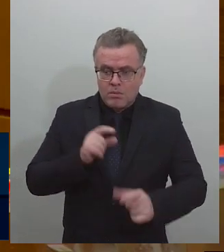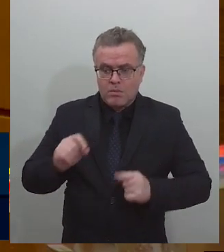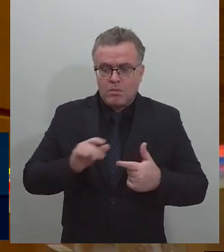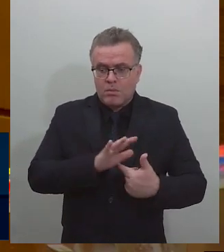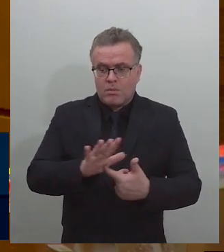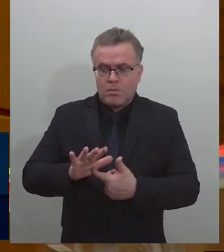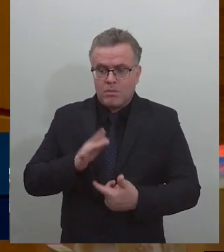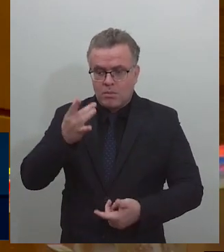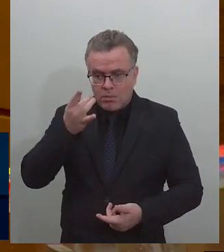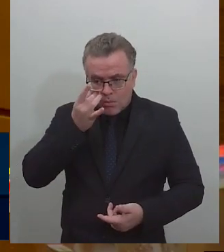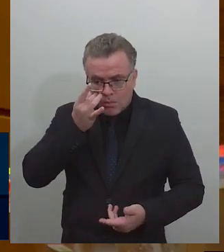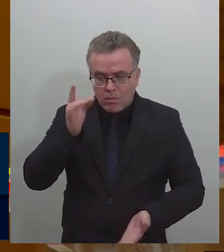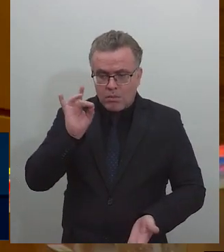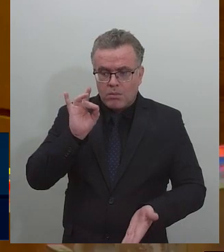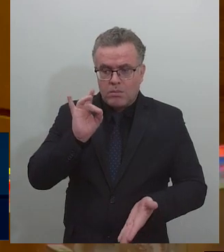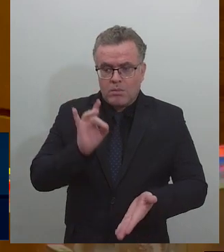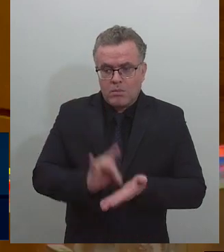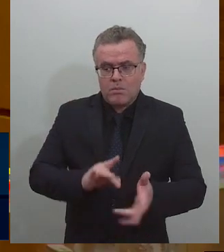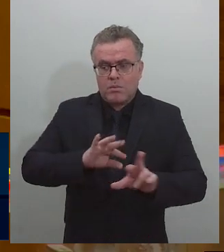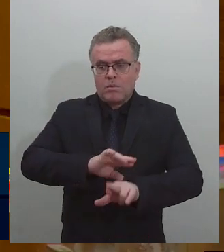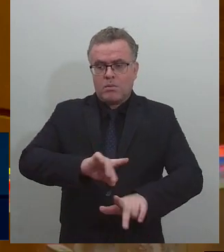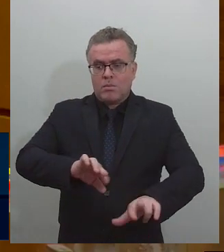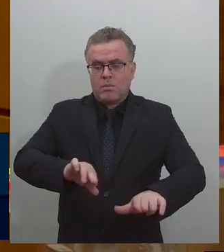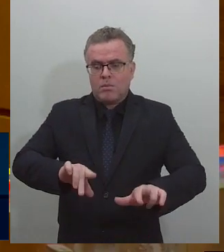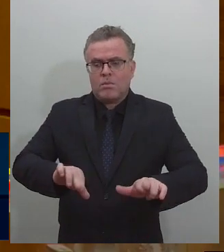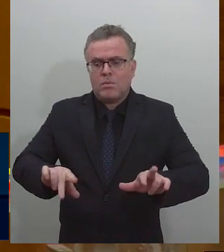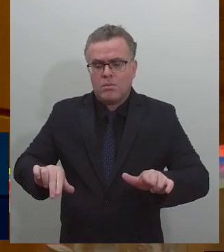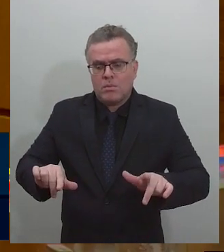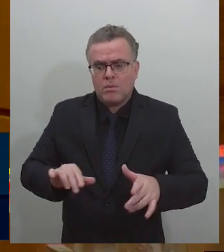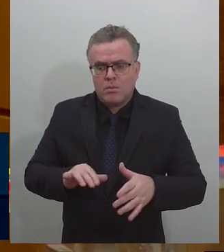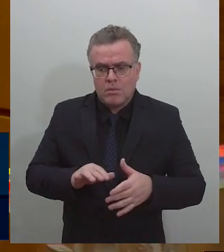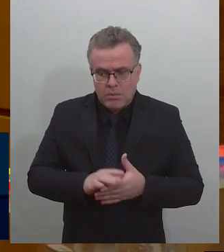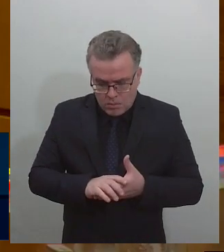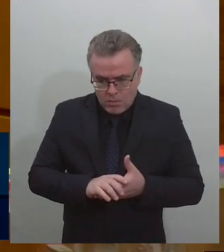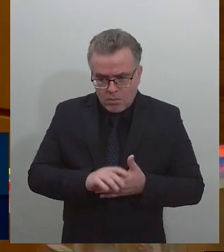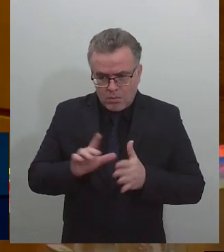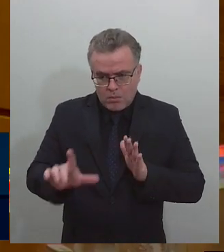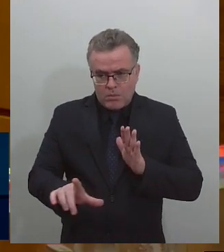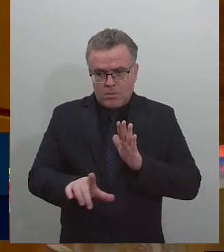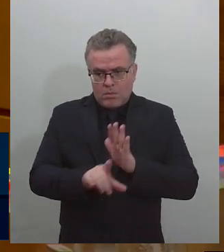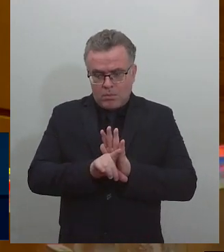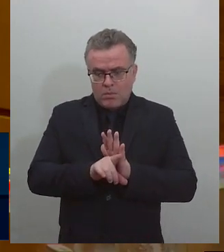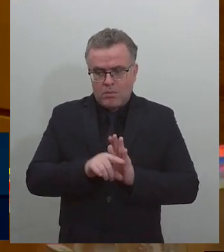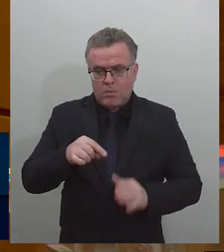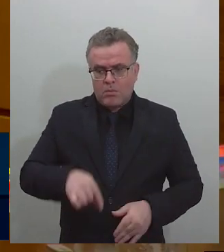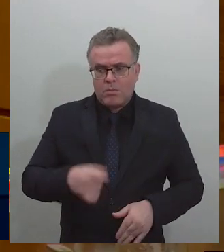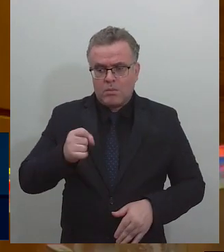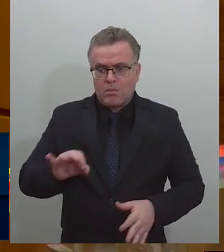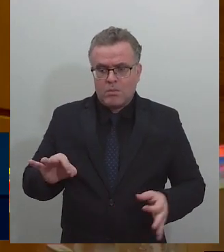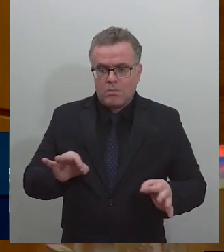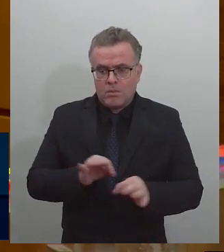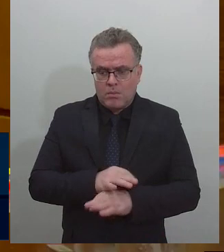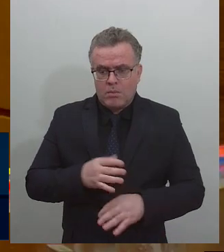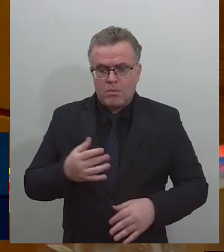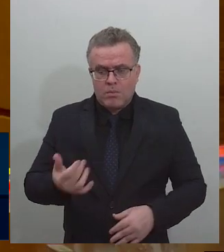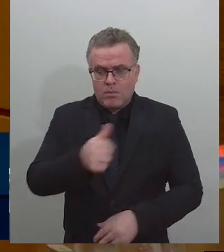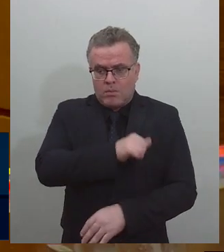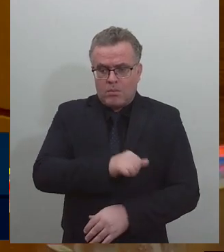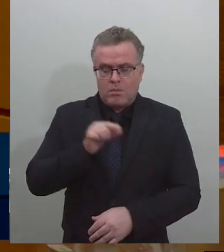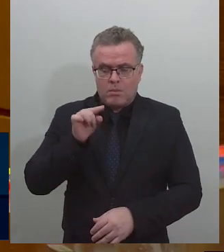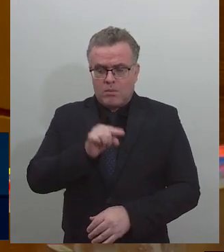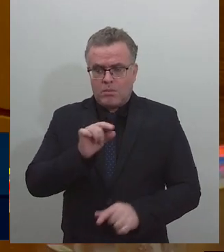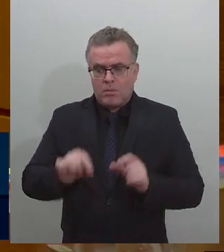várias operações da lei seca lá no estado do Rio de Janeiro, né, e conversando com